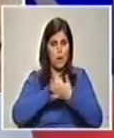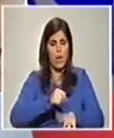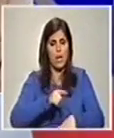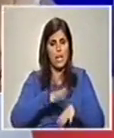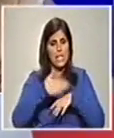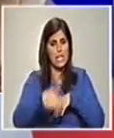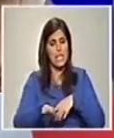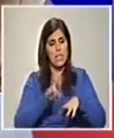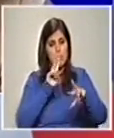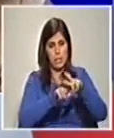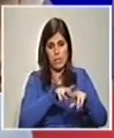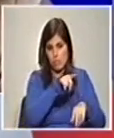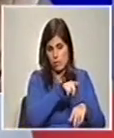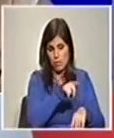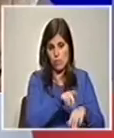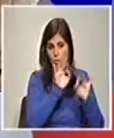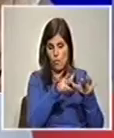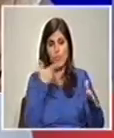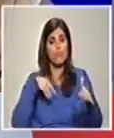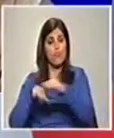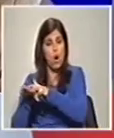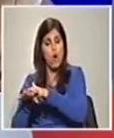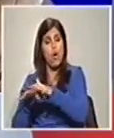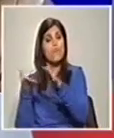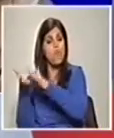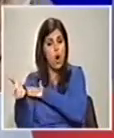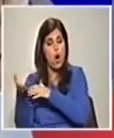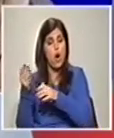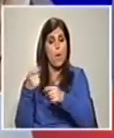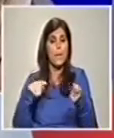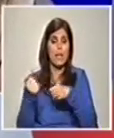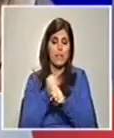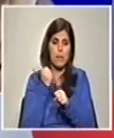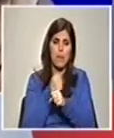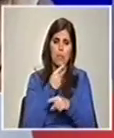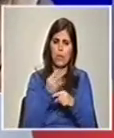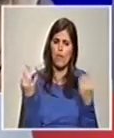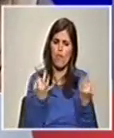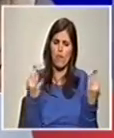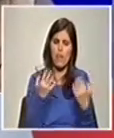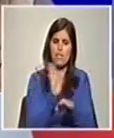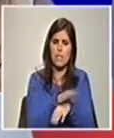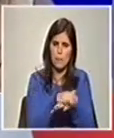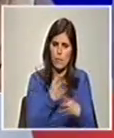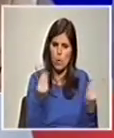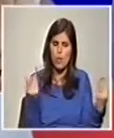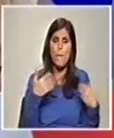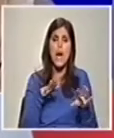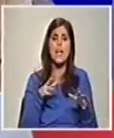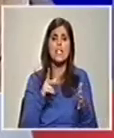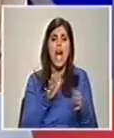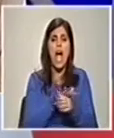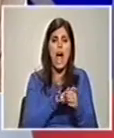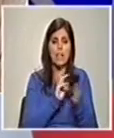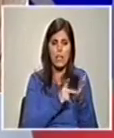saída desses reclusos para integração no mercado de trabalho, porque, de facto, existe muito desemprego, mas existe muito emprego na área da tecnologia. Aliás, a União